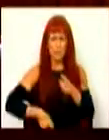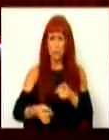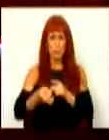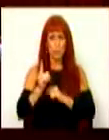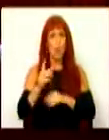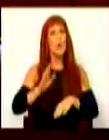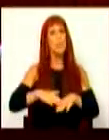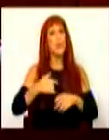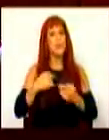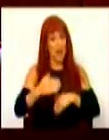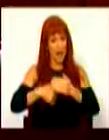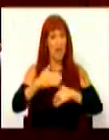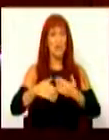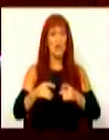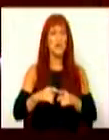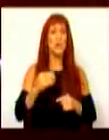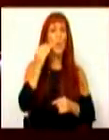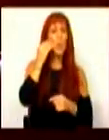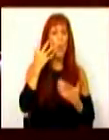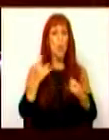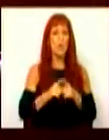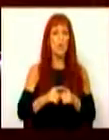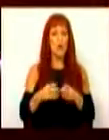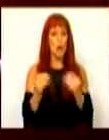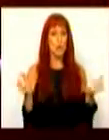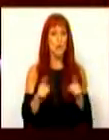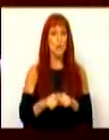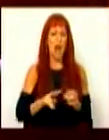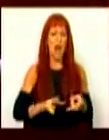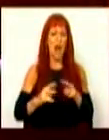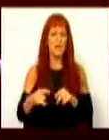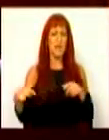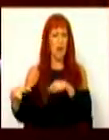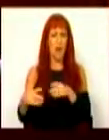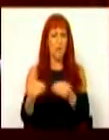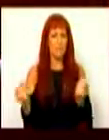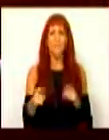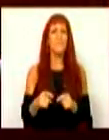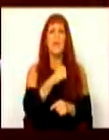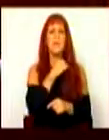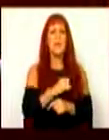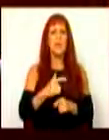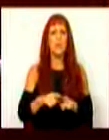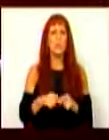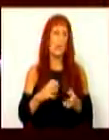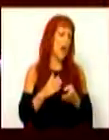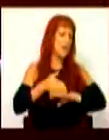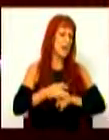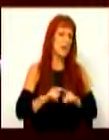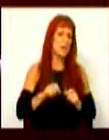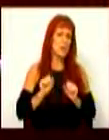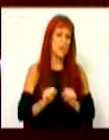É por isso que se avança num mecanismo de resolução alternativa de litígios que permite, seja através de uma